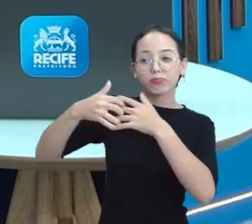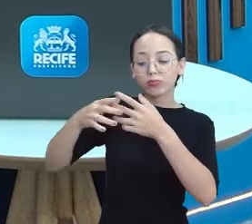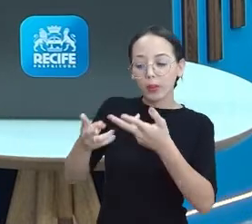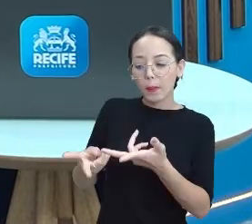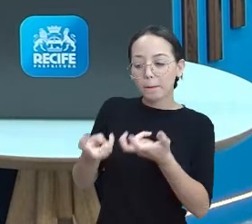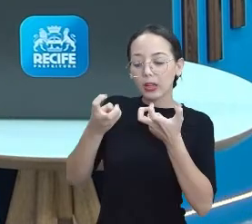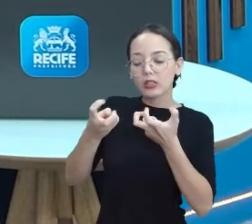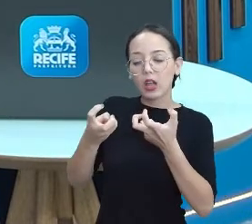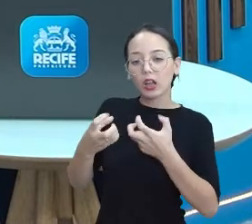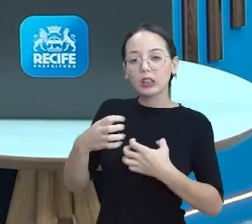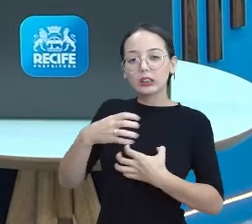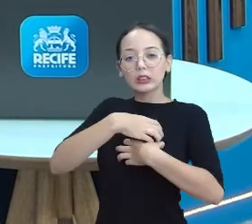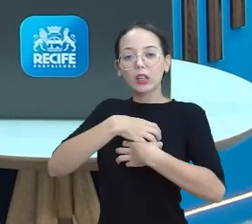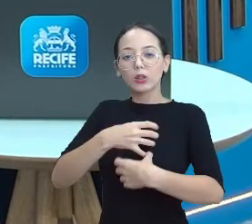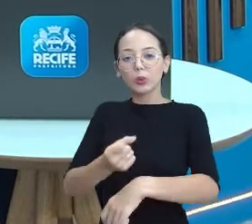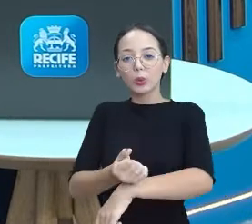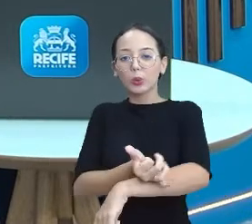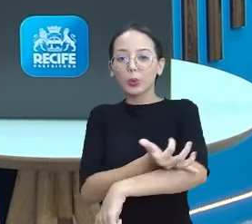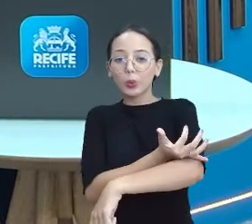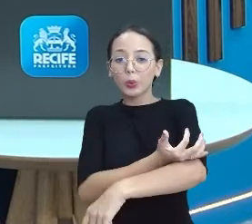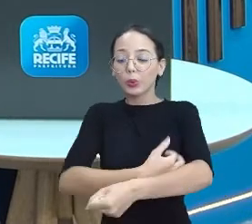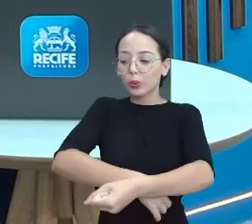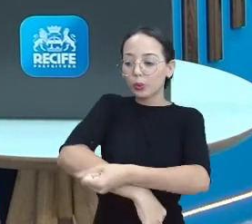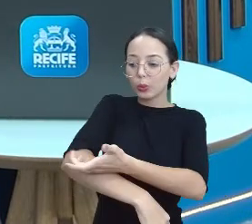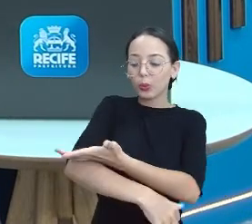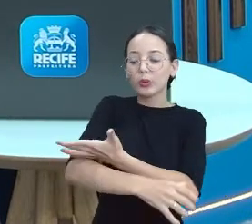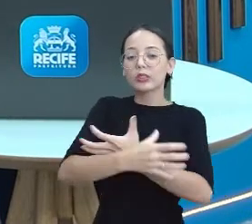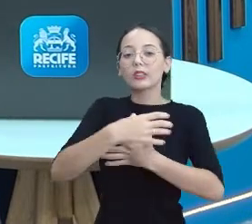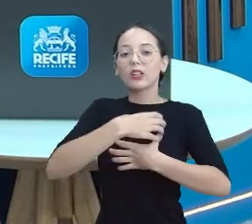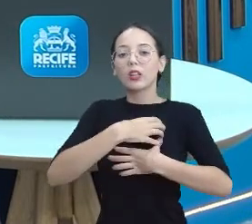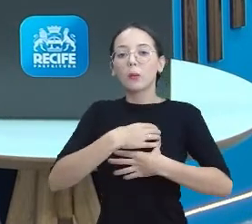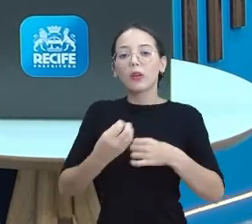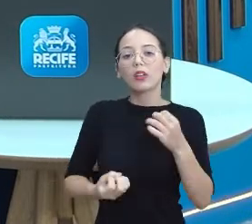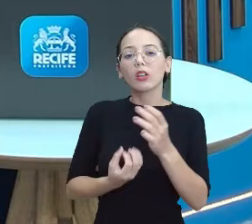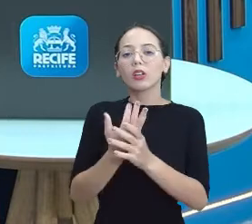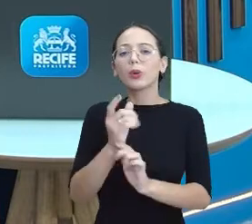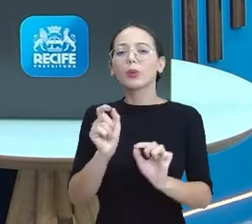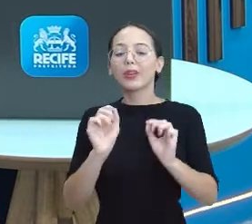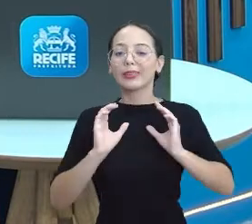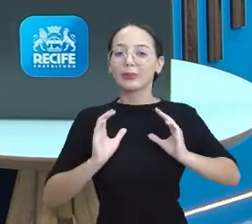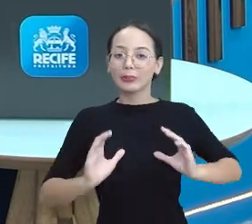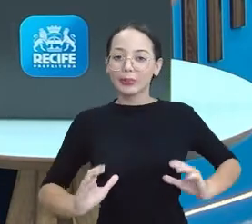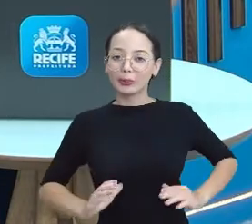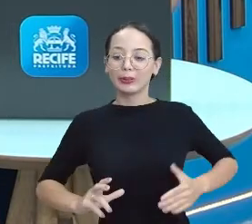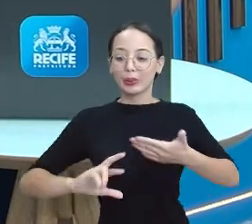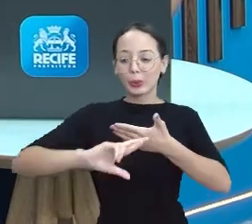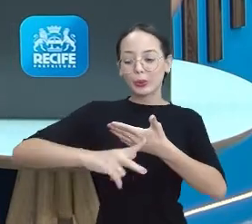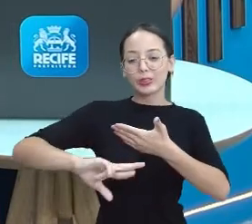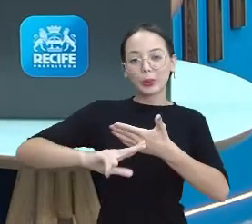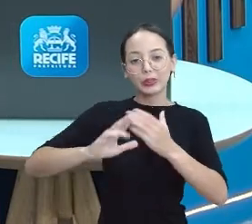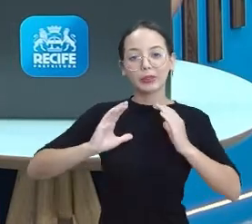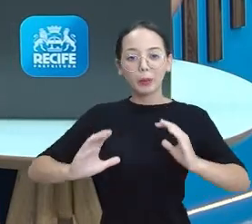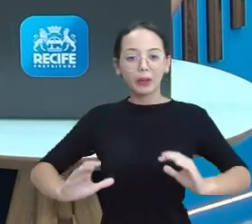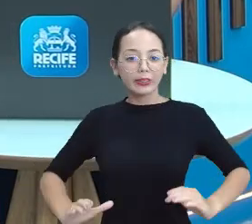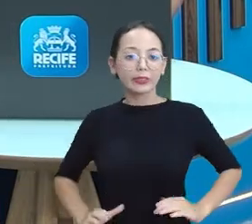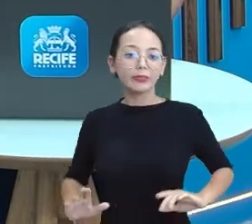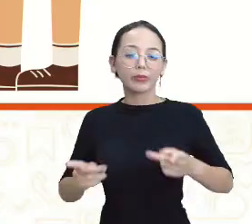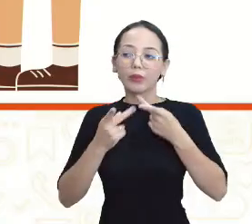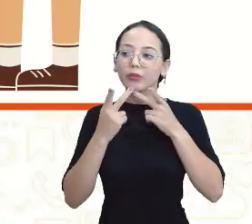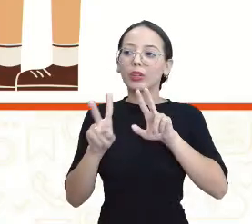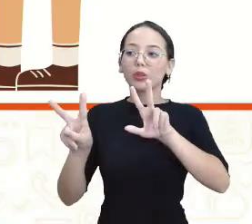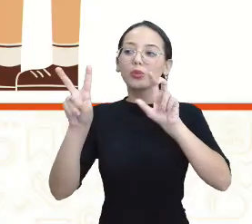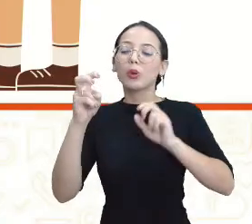tem sensações, não é? E essas sensações, elas geram comportamentos. Então, quando a gente fala em